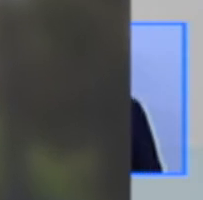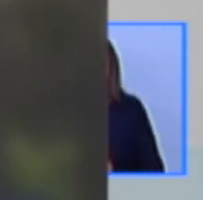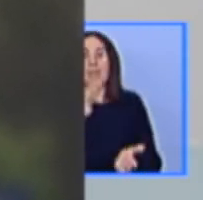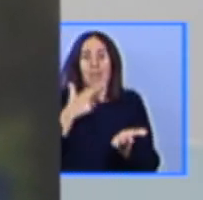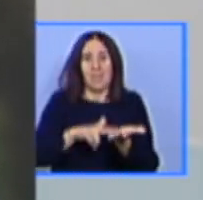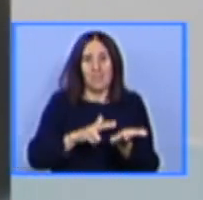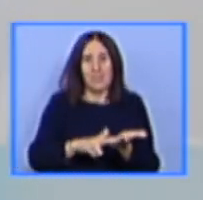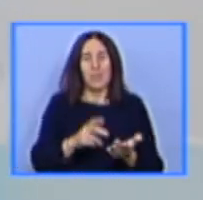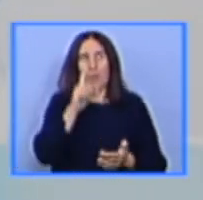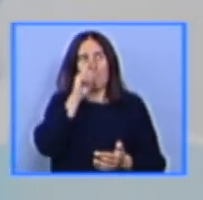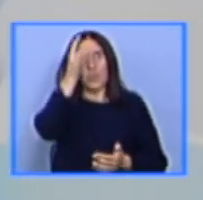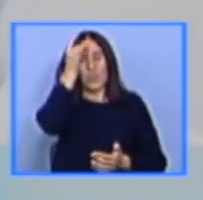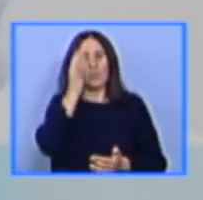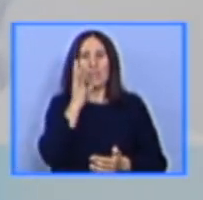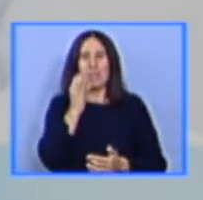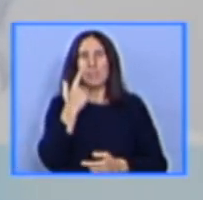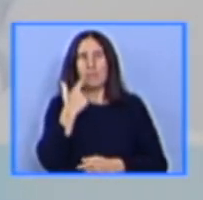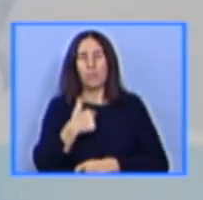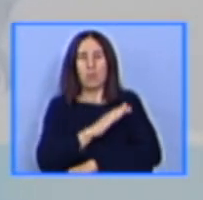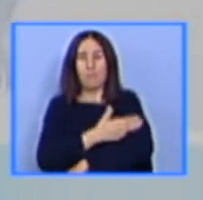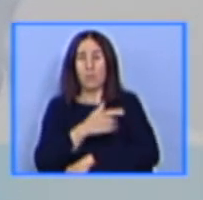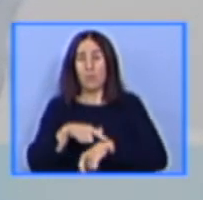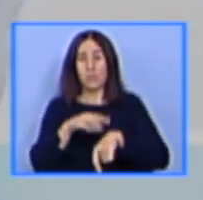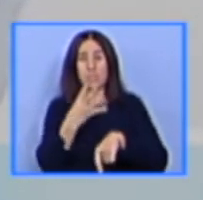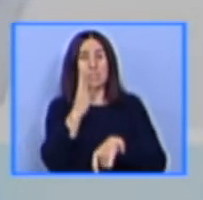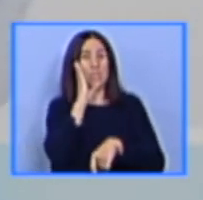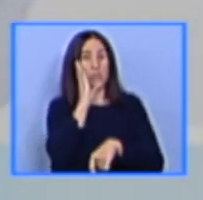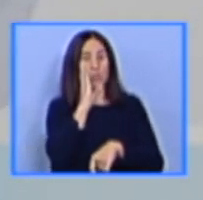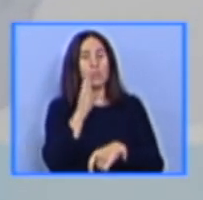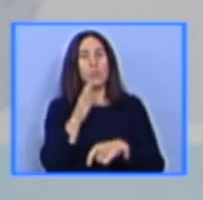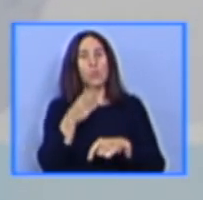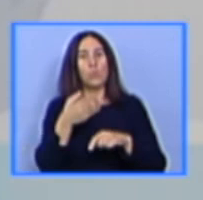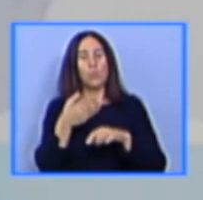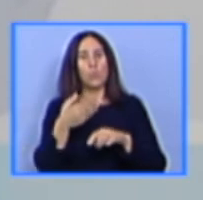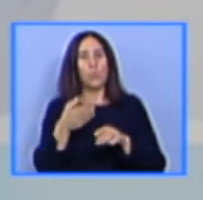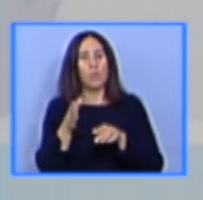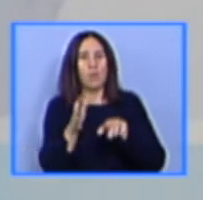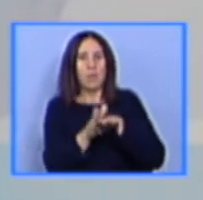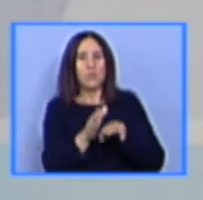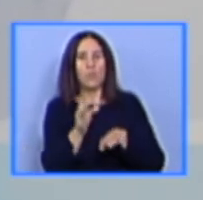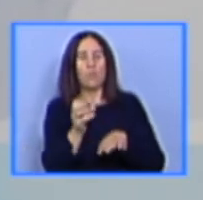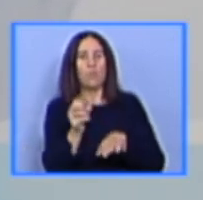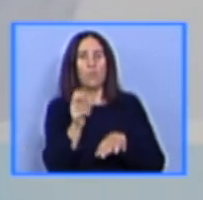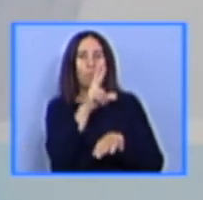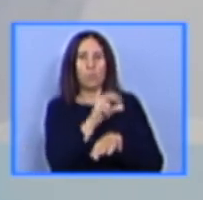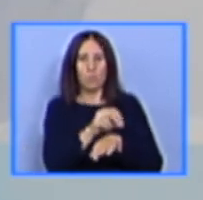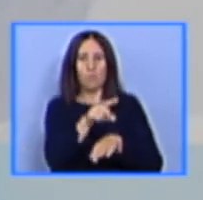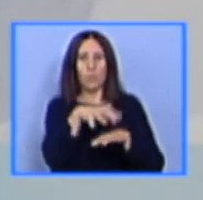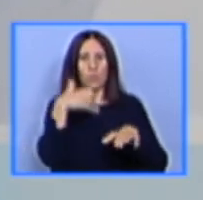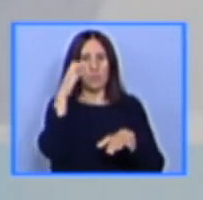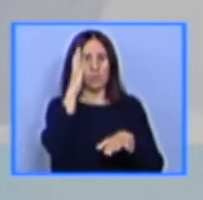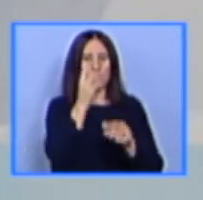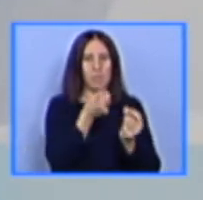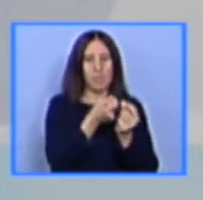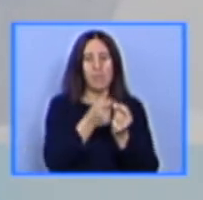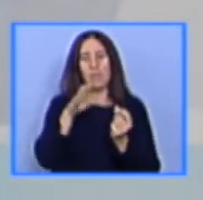tentar lembrar-me de cor, mas se não me engano, em Aveiro é às 16 horas, no Cais da Fonte Nova, junto ao Centro de Congressos. Em Lisboa e no Porto, ambas